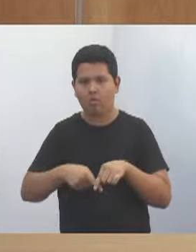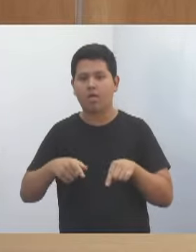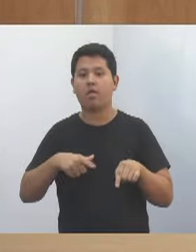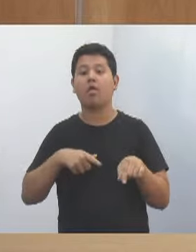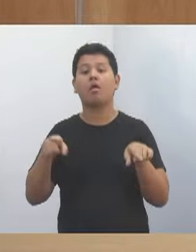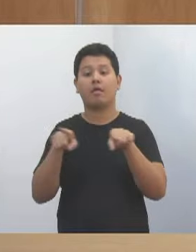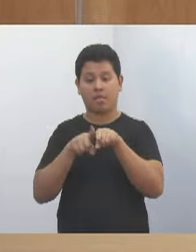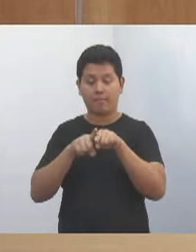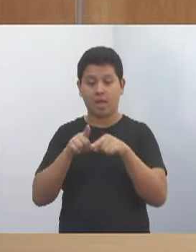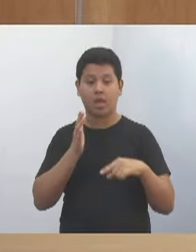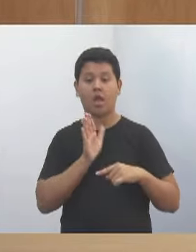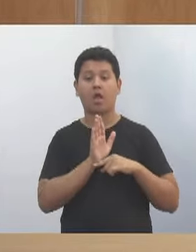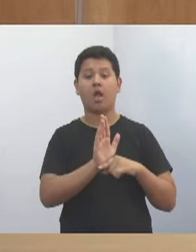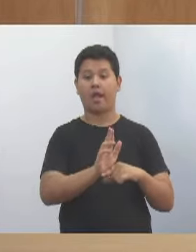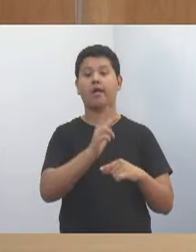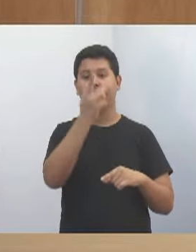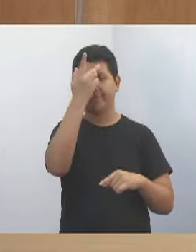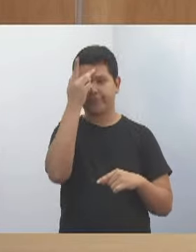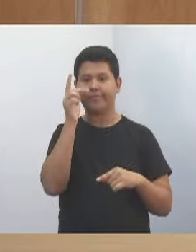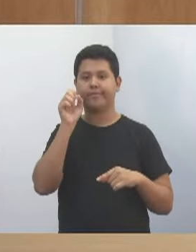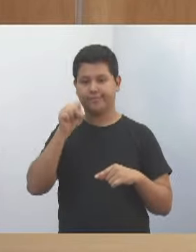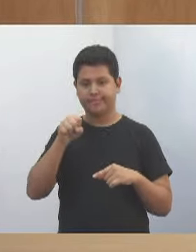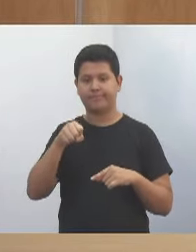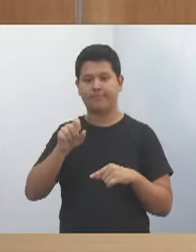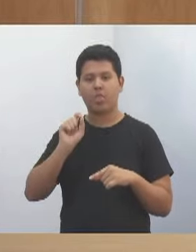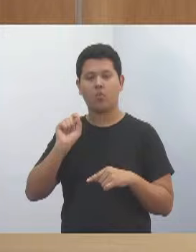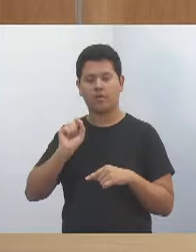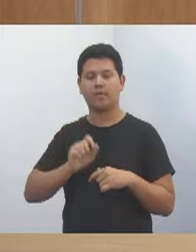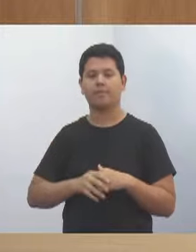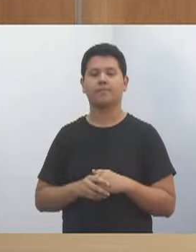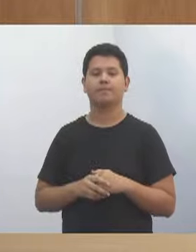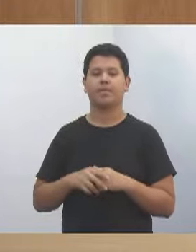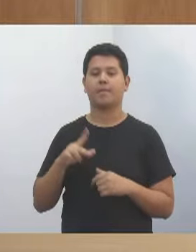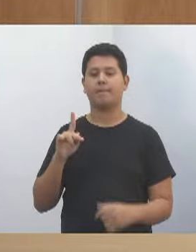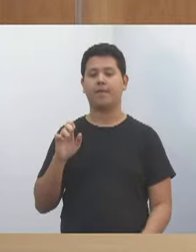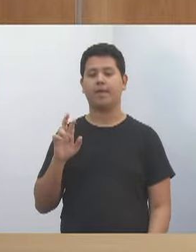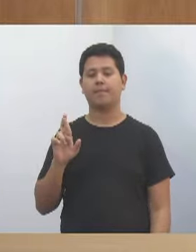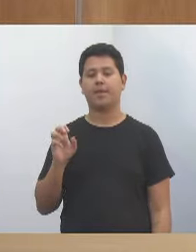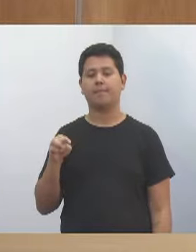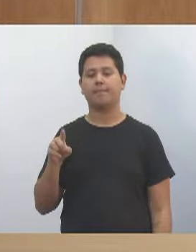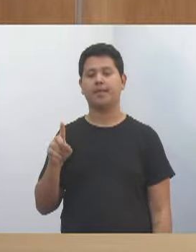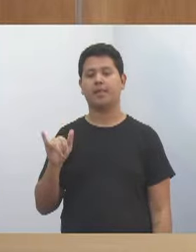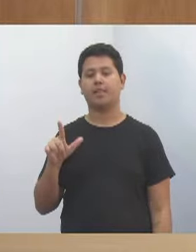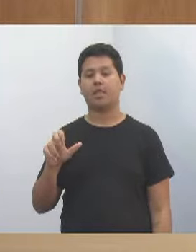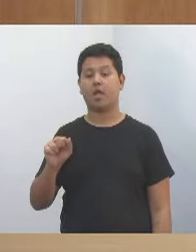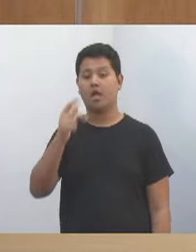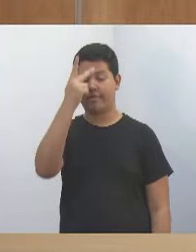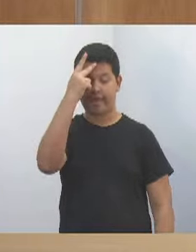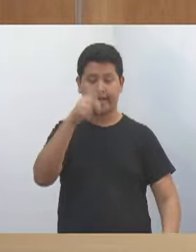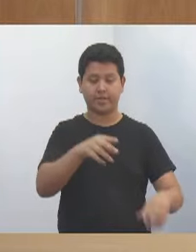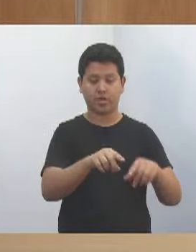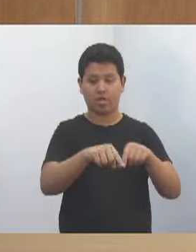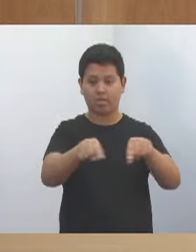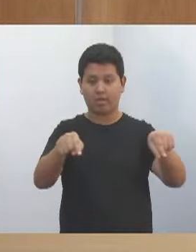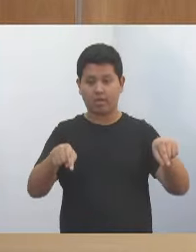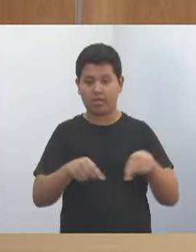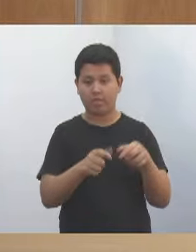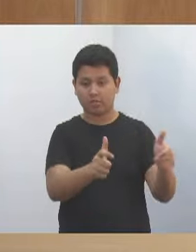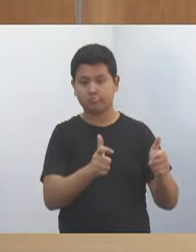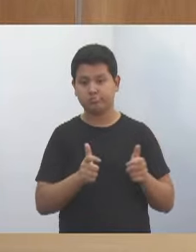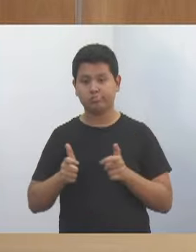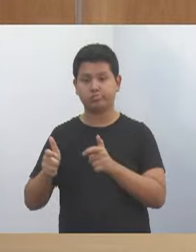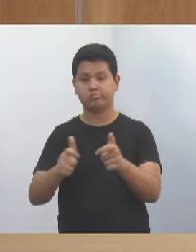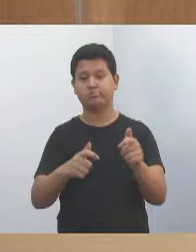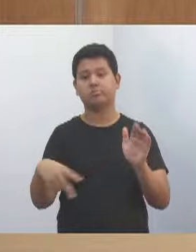Então, o que nós estamos propondo também, que na questão da permeabilidade nos terrenos da propriedade